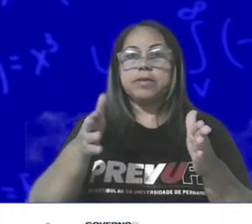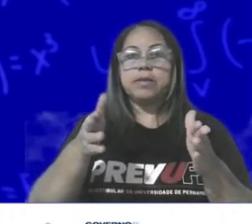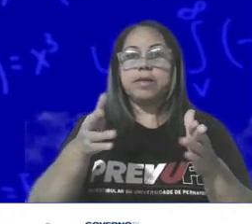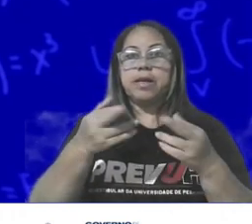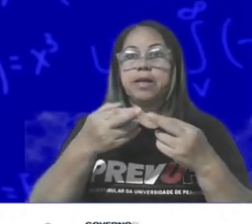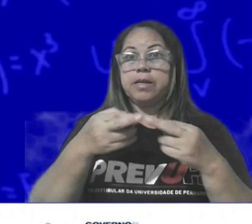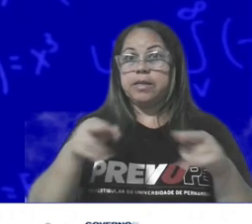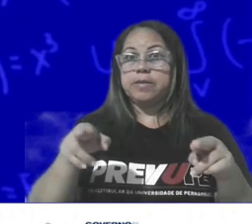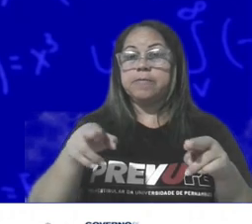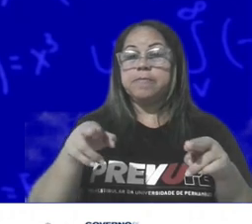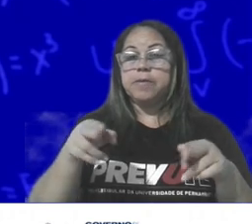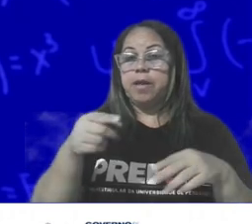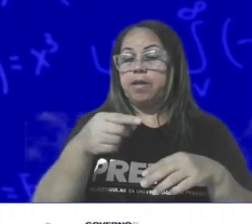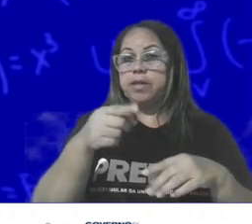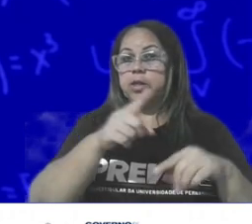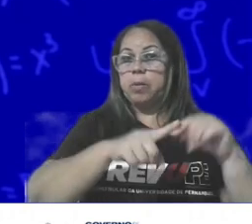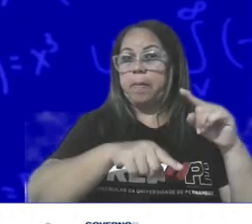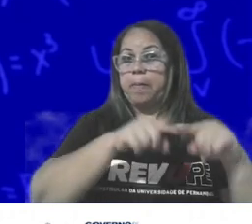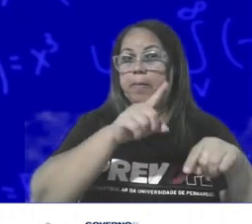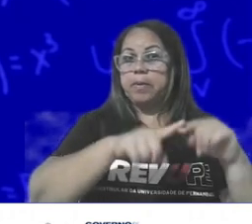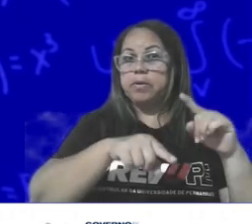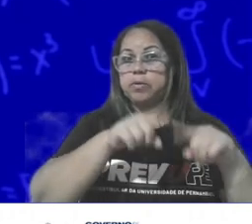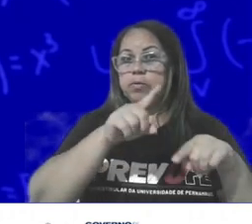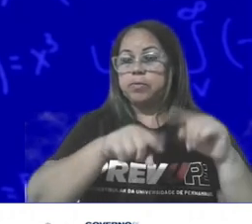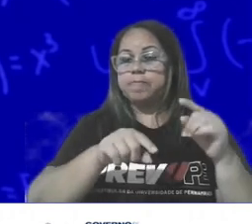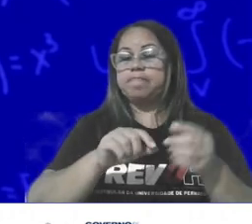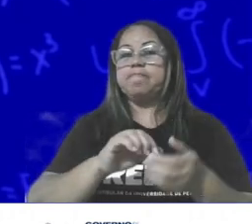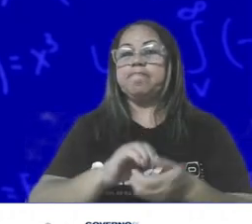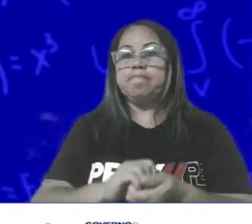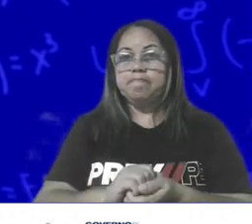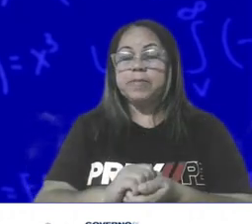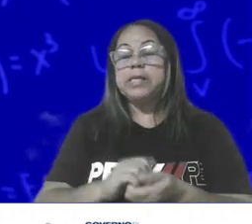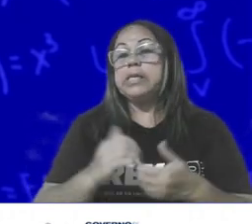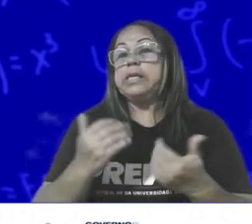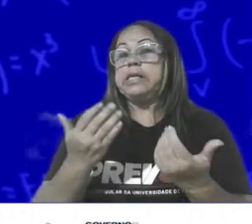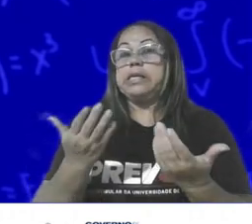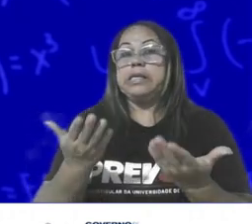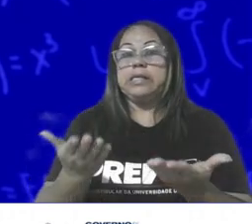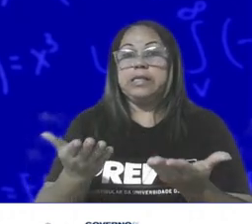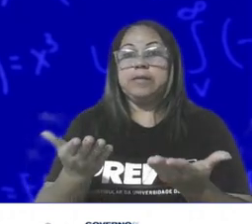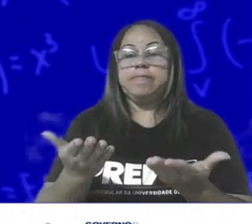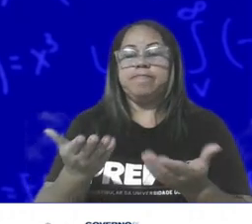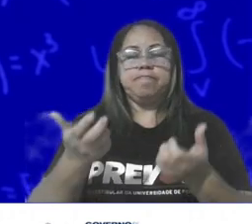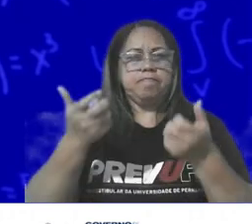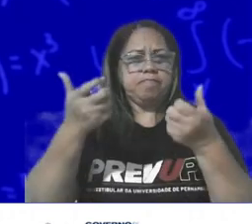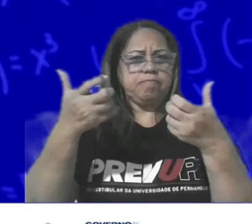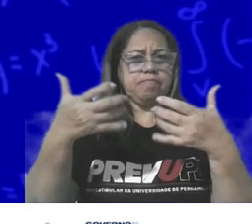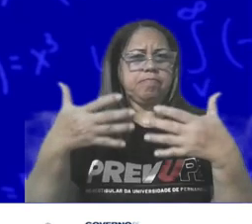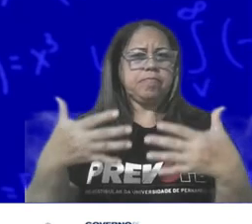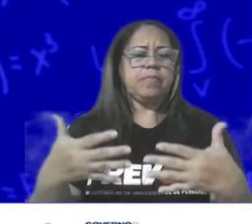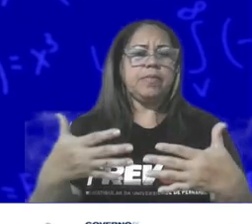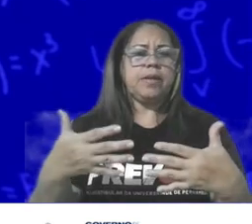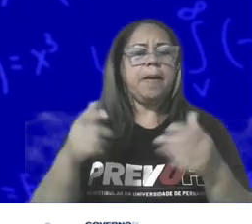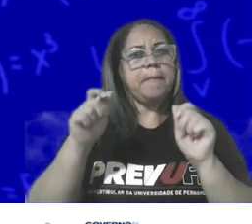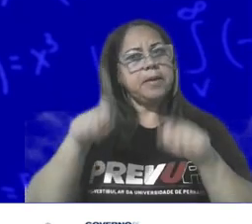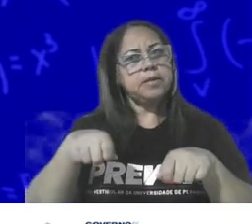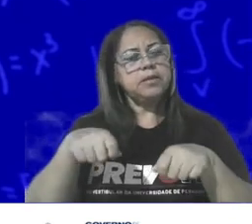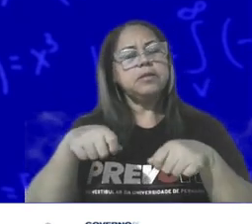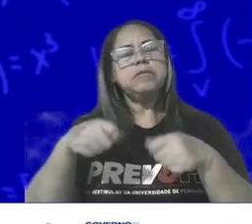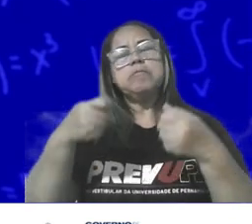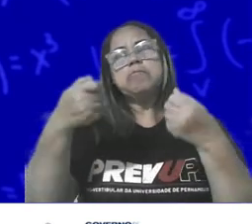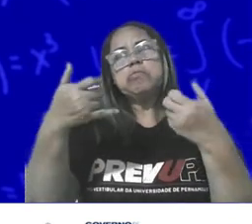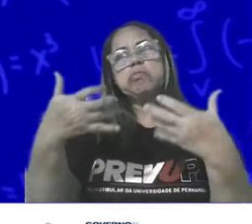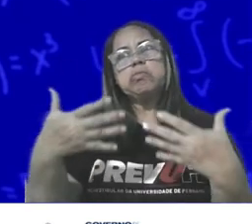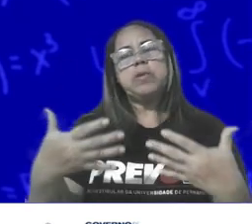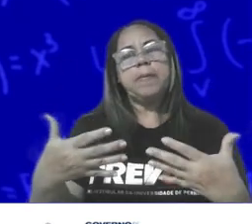desse corpo ou desse sistema. Então, mais precisamente, podemos dizer